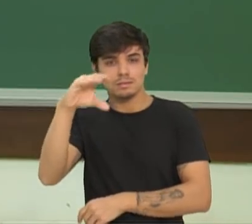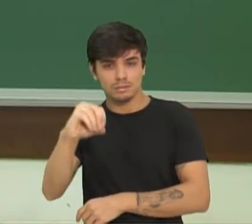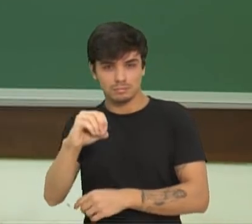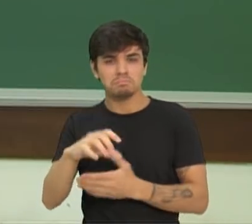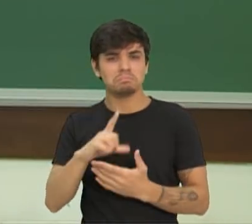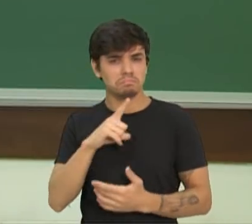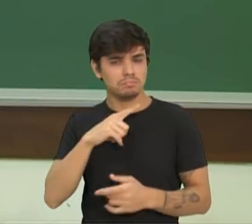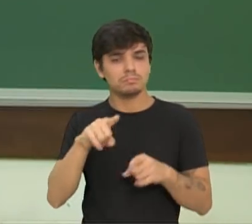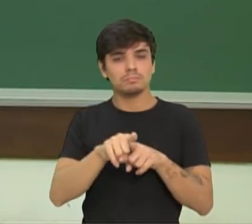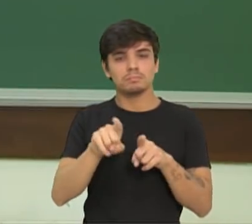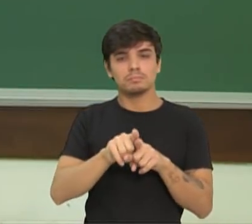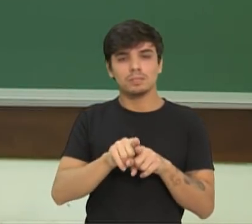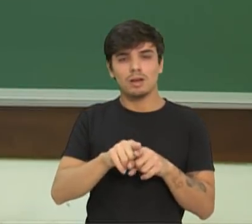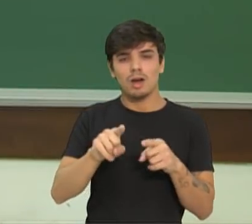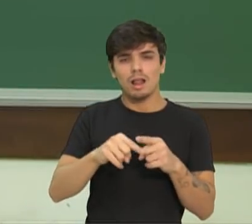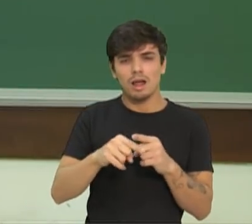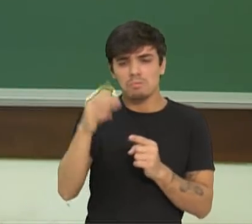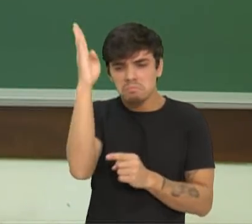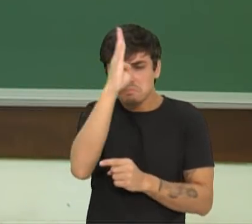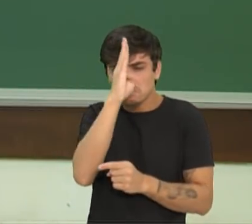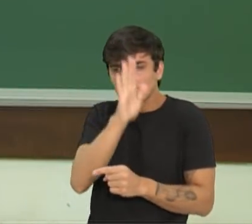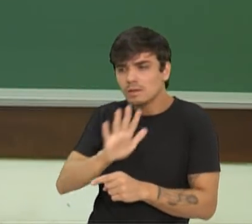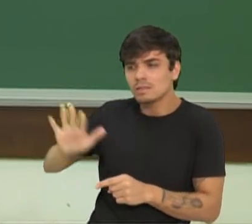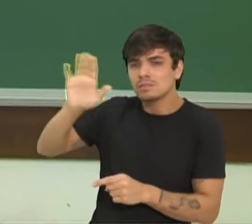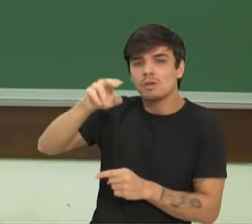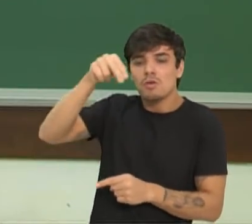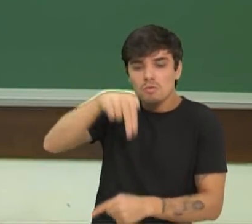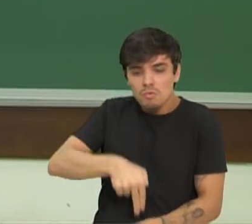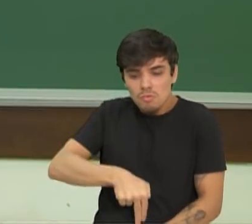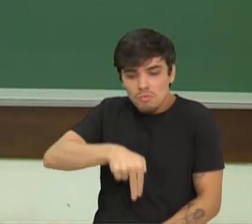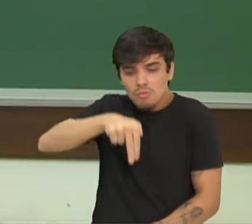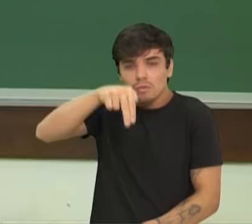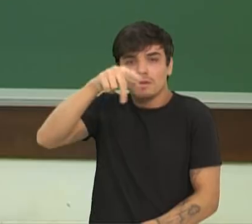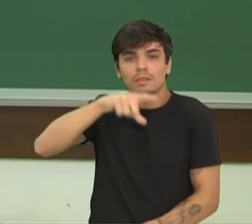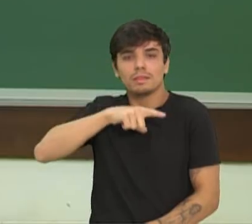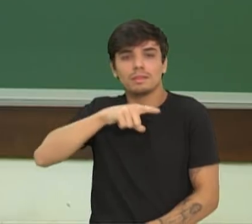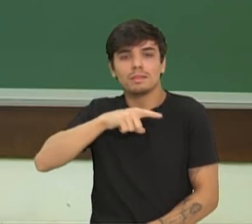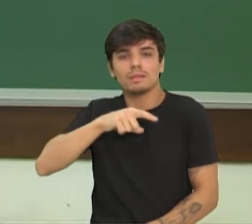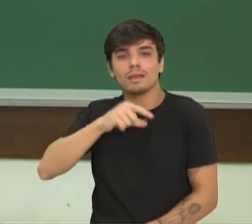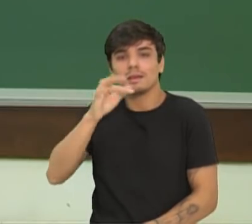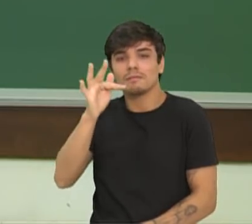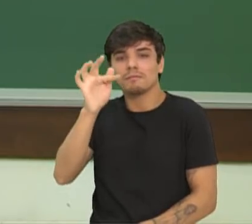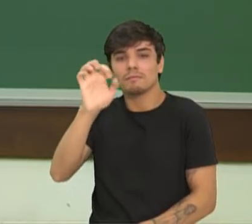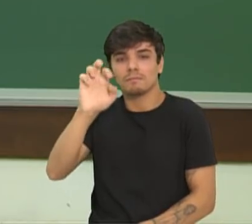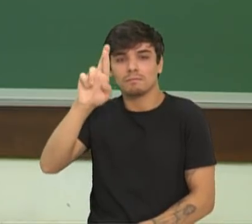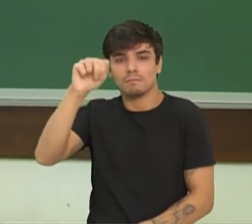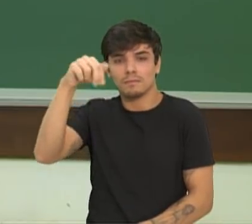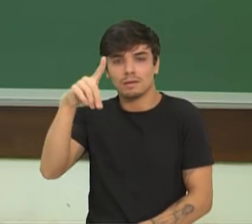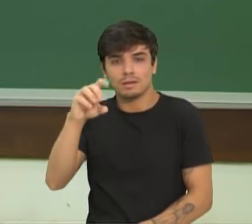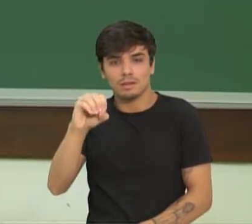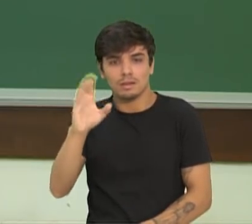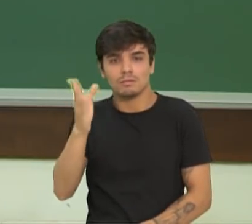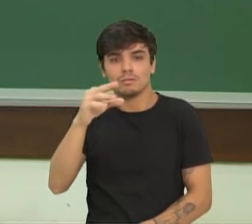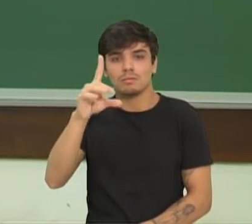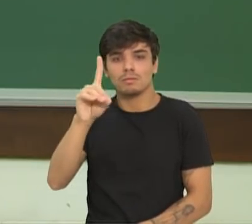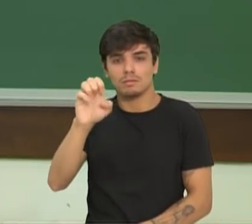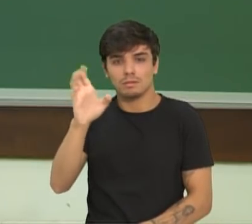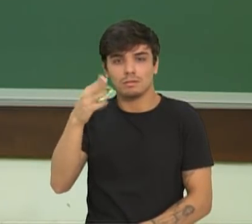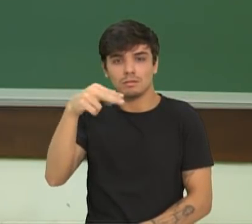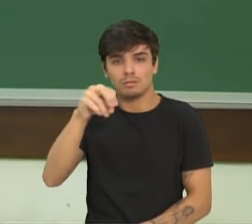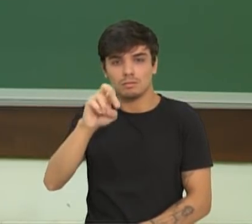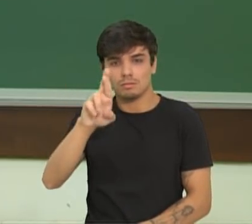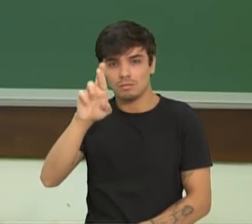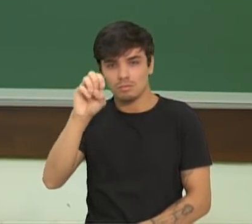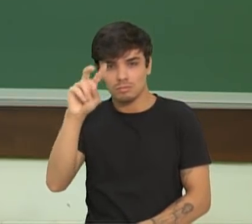no Nordeste, nós temos a Ilha de Fernando de Noronha, onde há projetos com tartarugas. Já teve a curiosidade de visitar uma